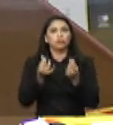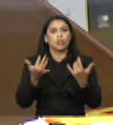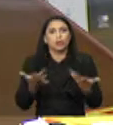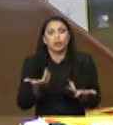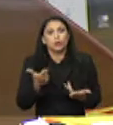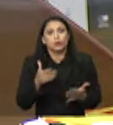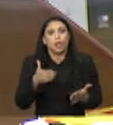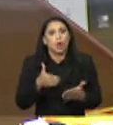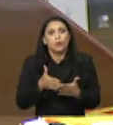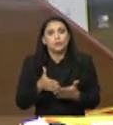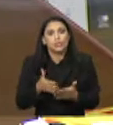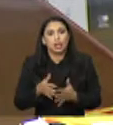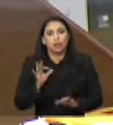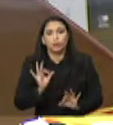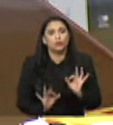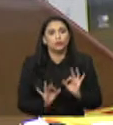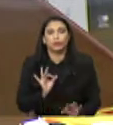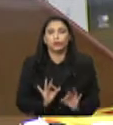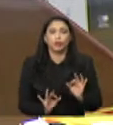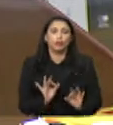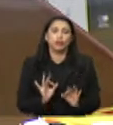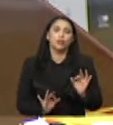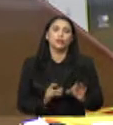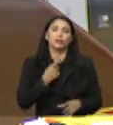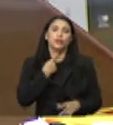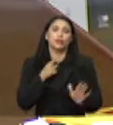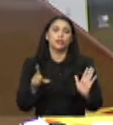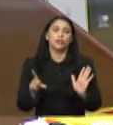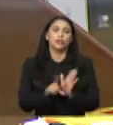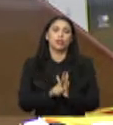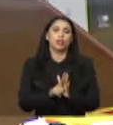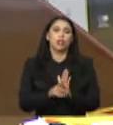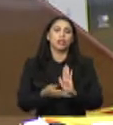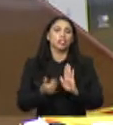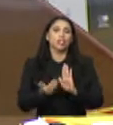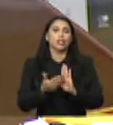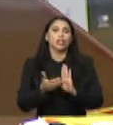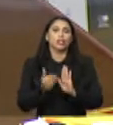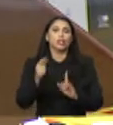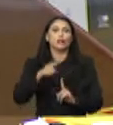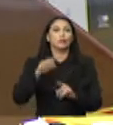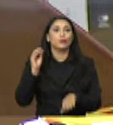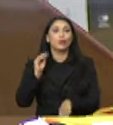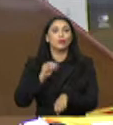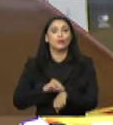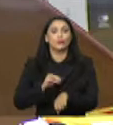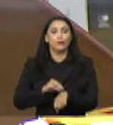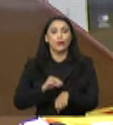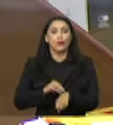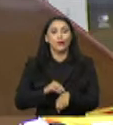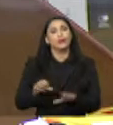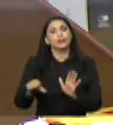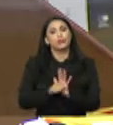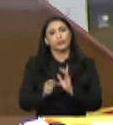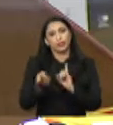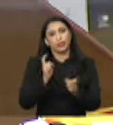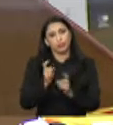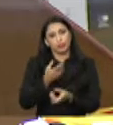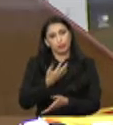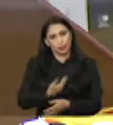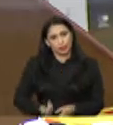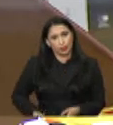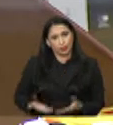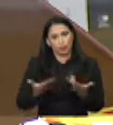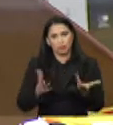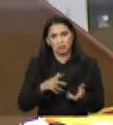não constitui Nenhum obstáculo jurídico oponível à vontade Legislativa de eliminar o tipo culposo do campo da improbidade administrativa